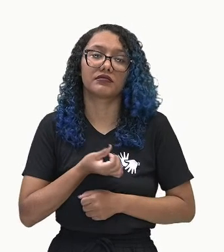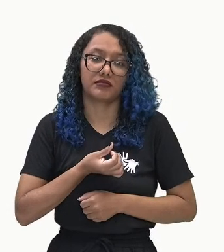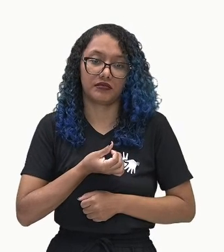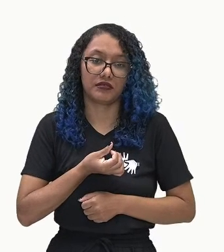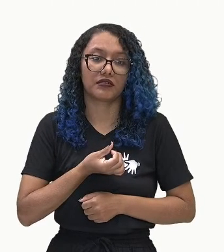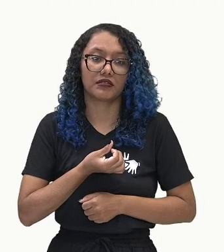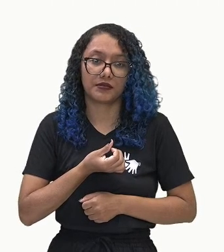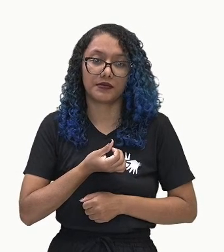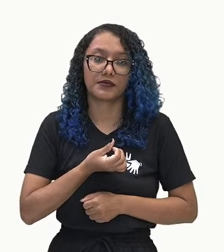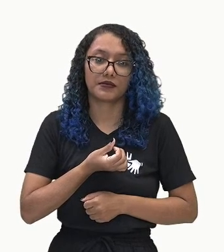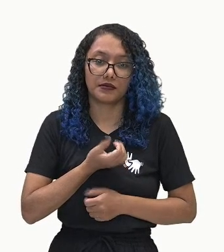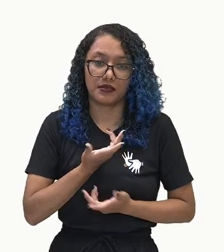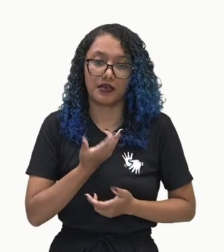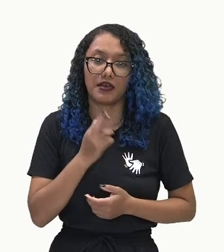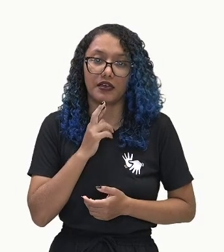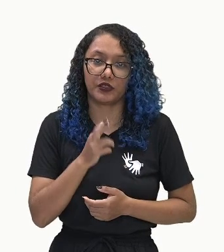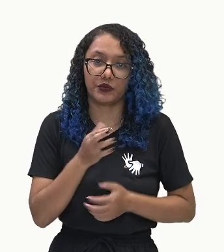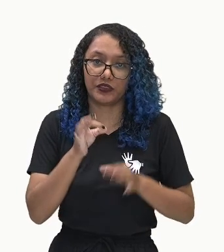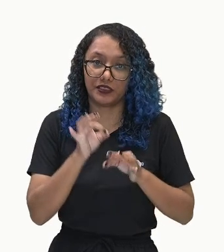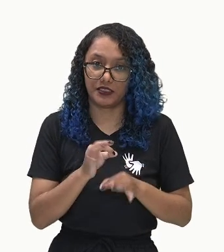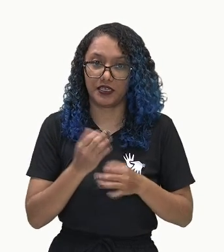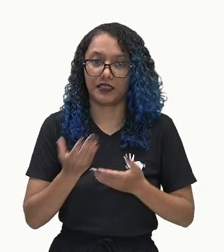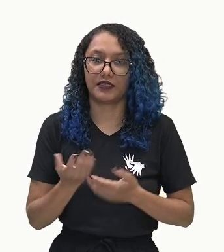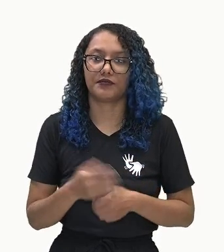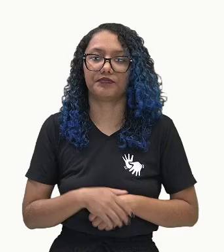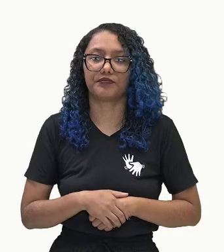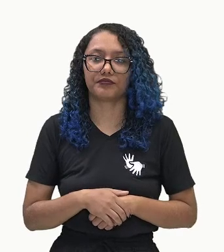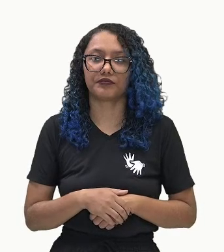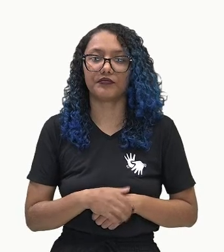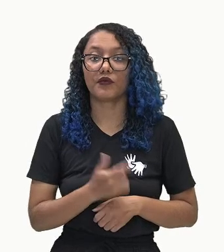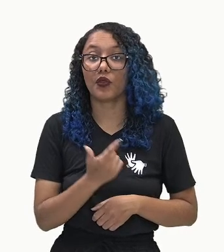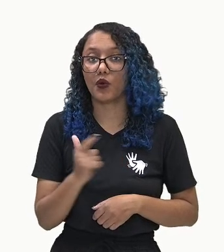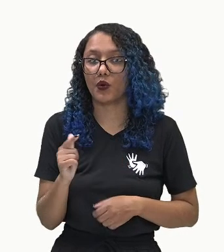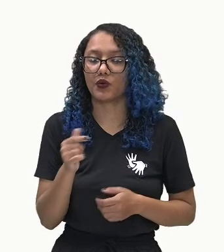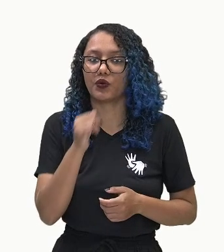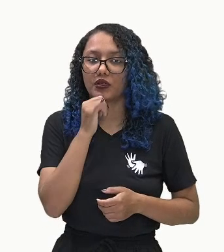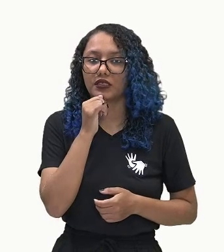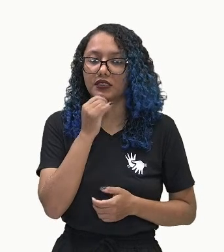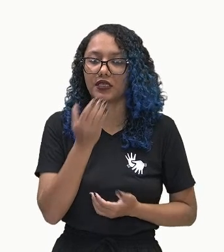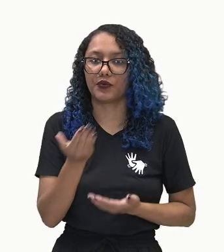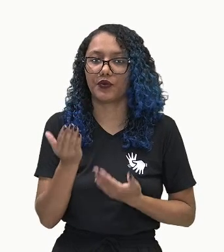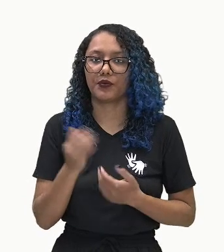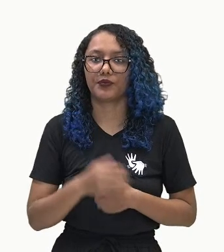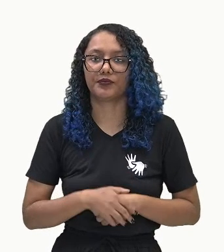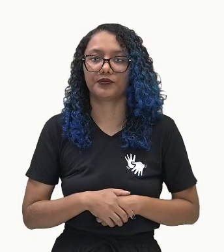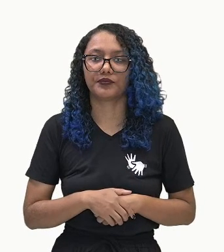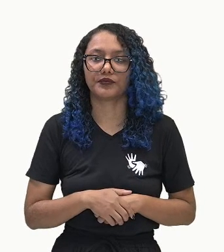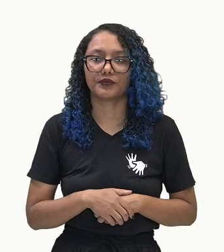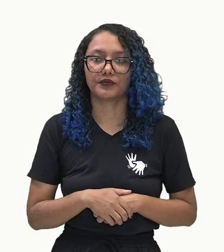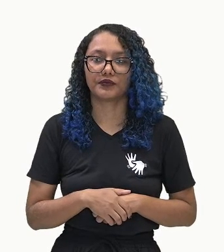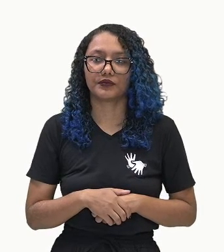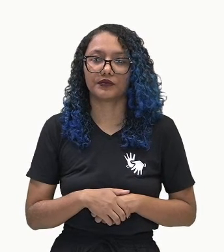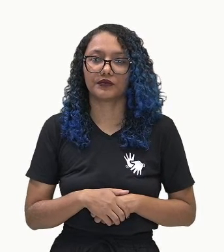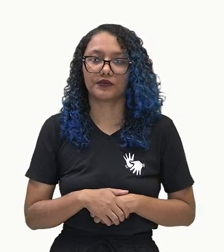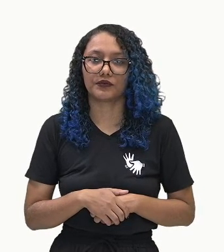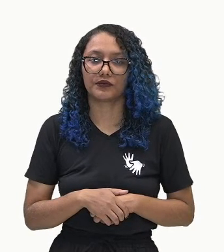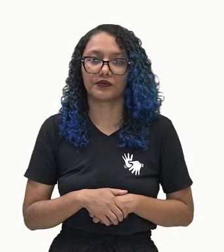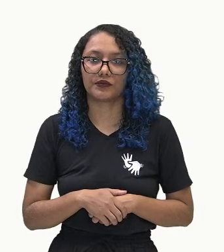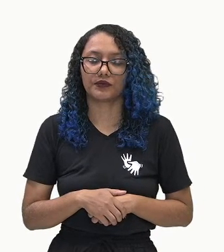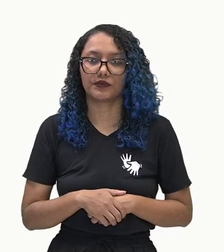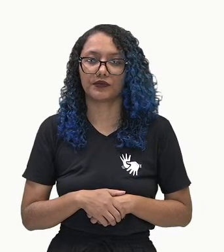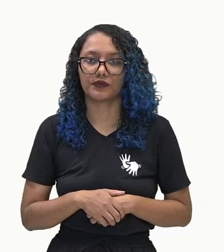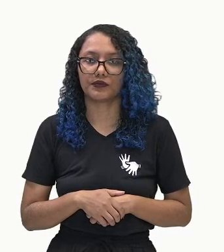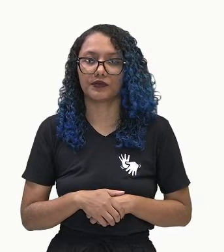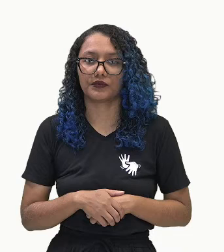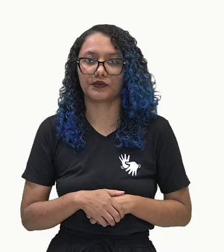nossa resposta. Beleza? No outro exemplo, nós temos aqui a distância entre esses dois